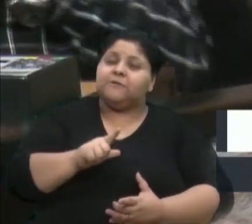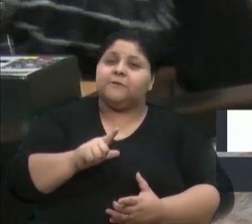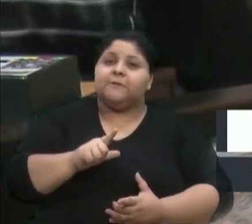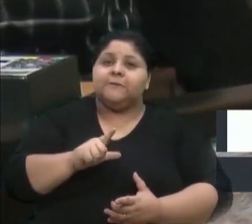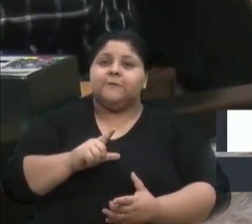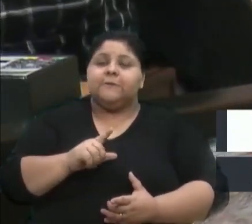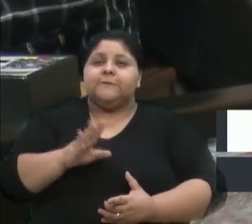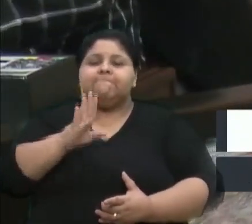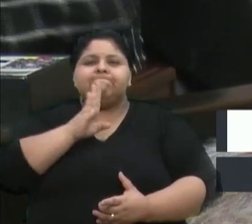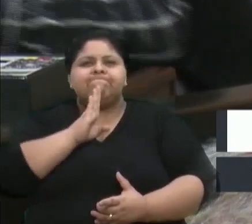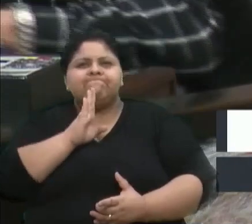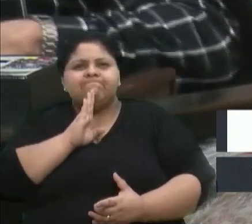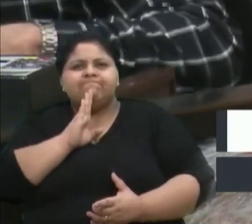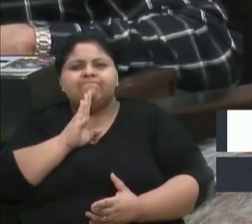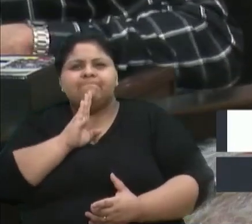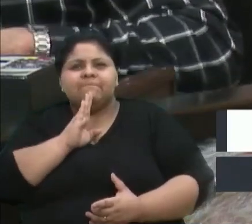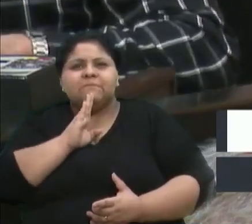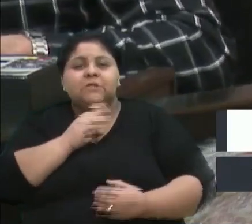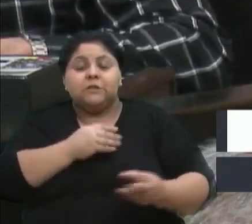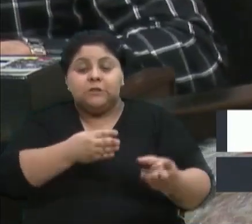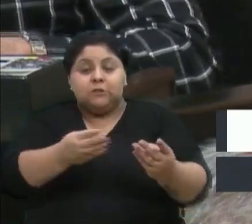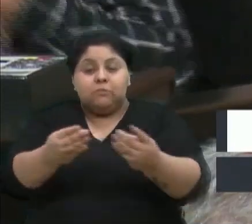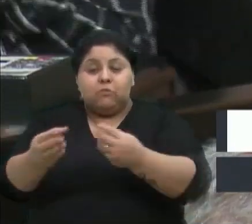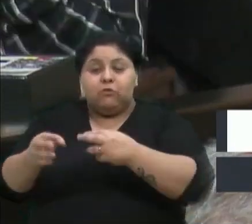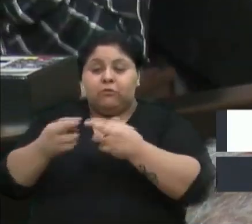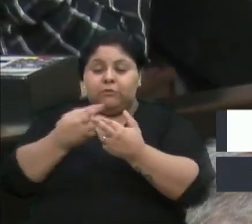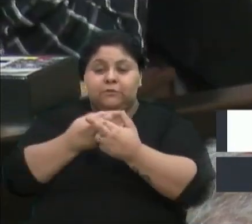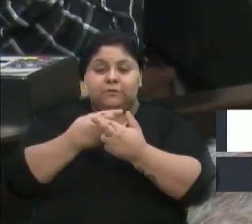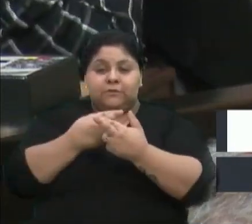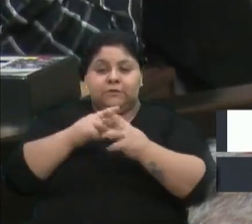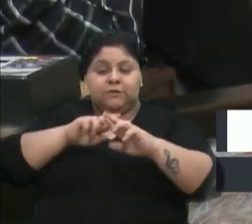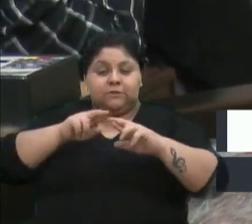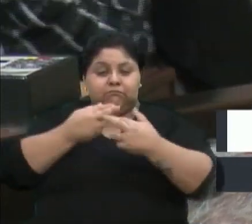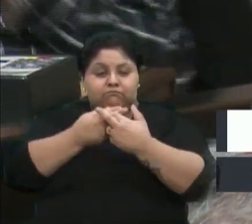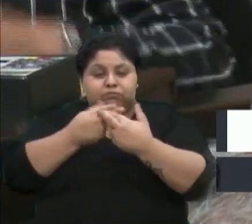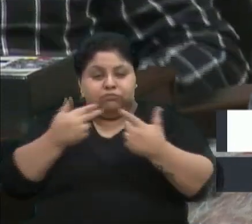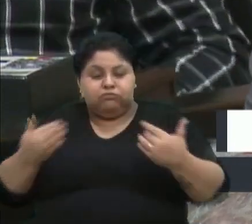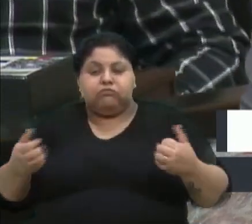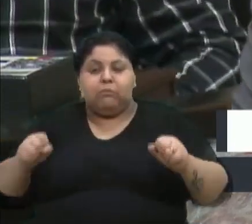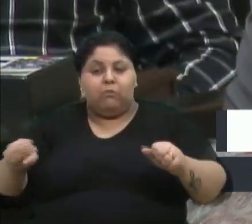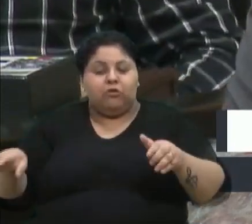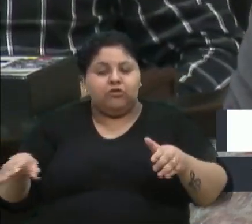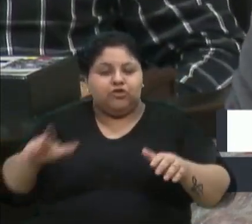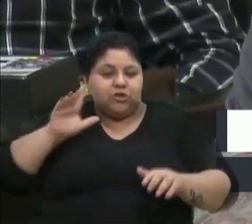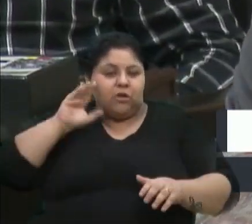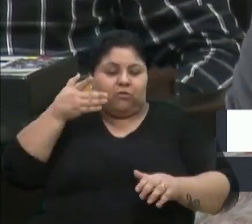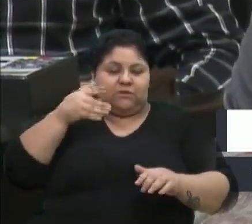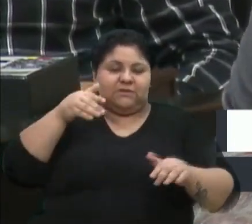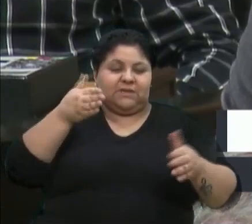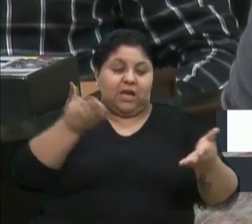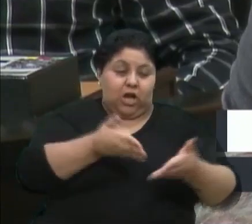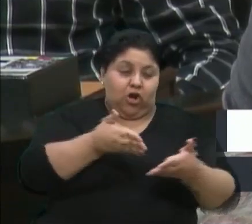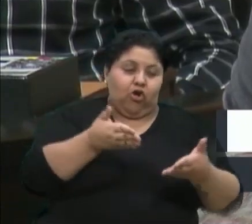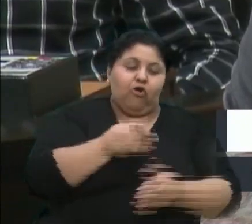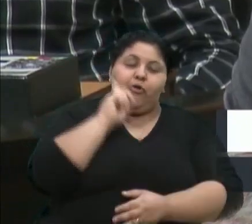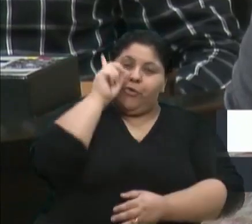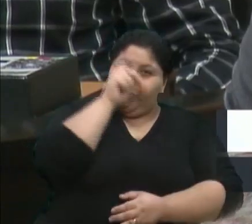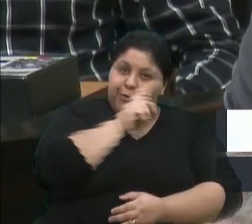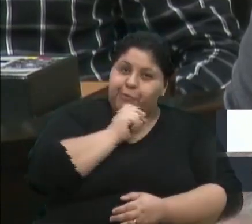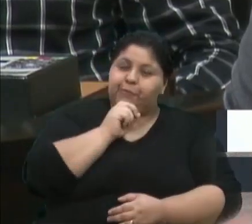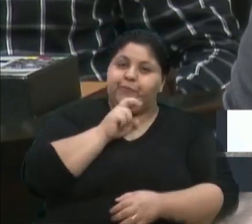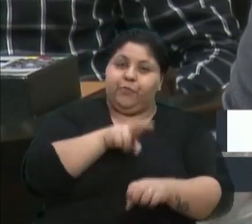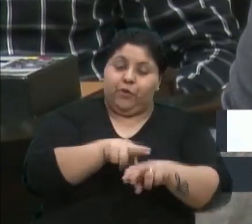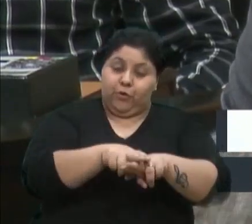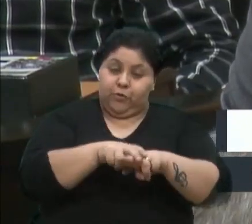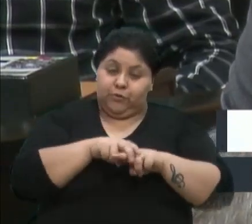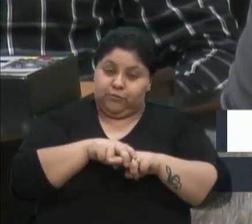dessa situação e muitas outras coisas estão por vir e é um momento difícil por isso que aqueles que